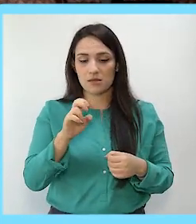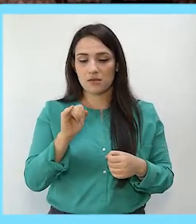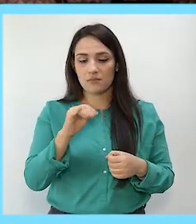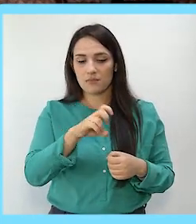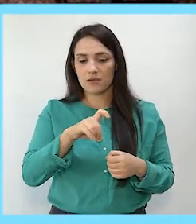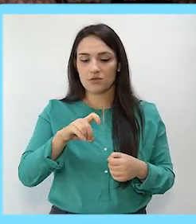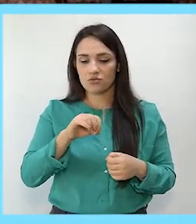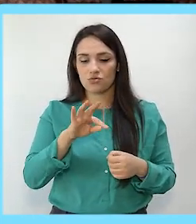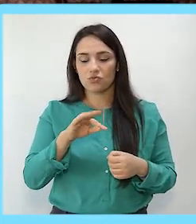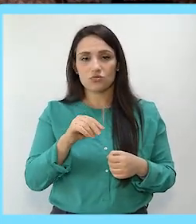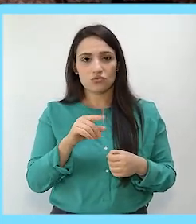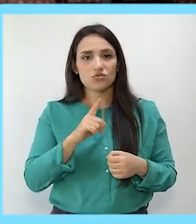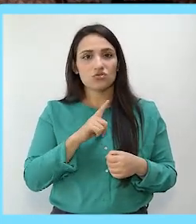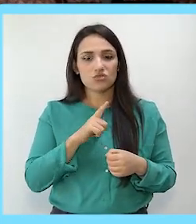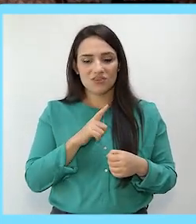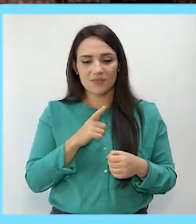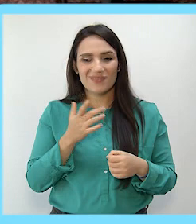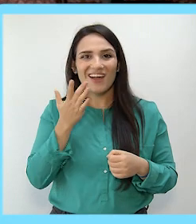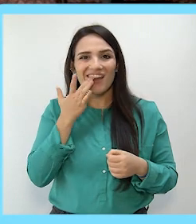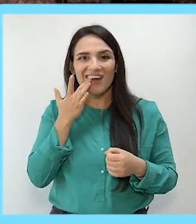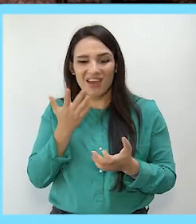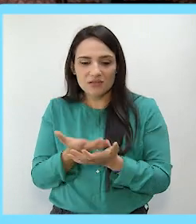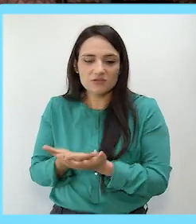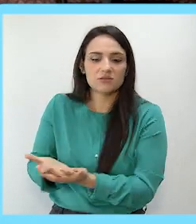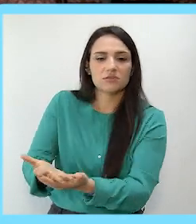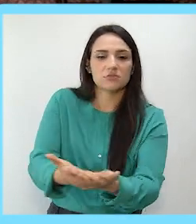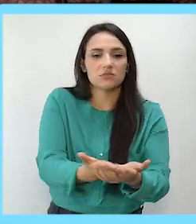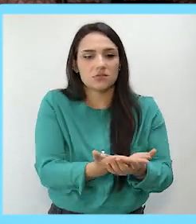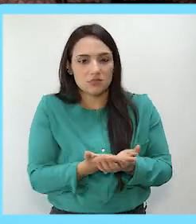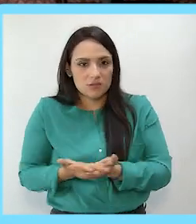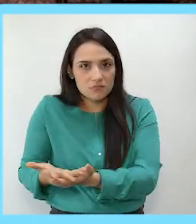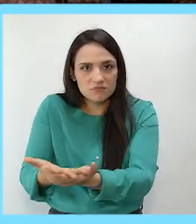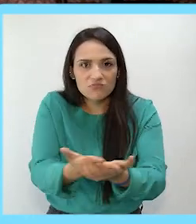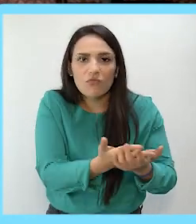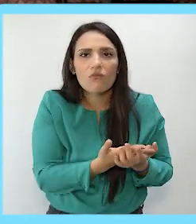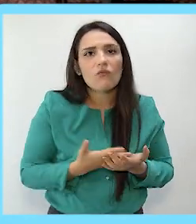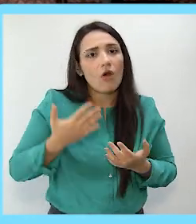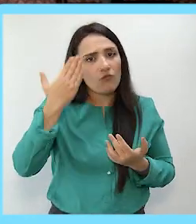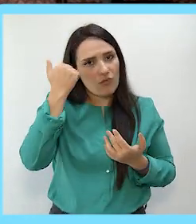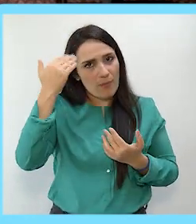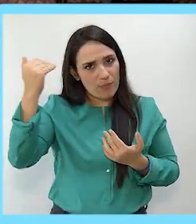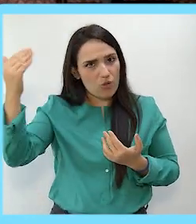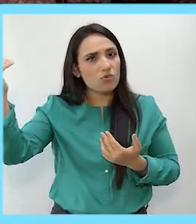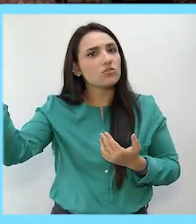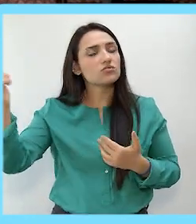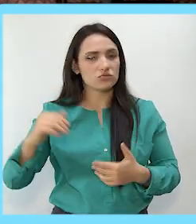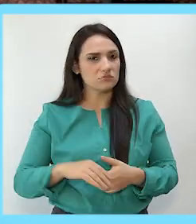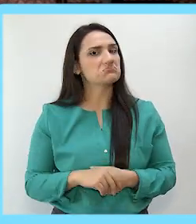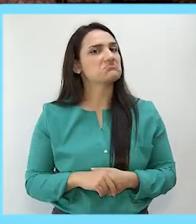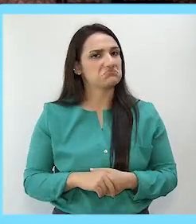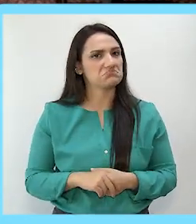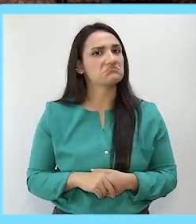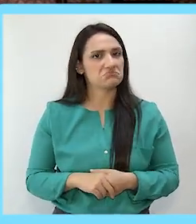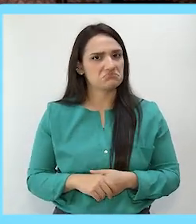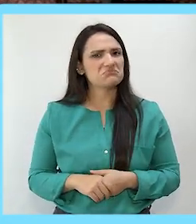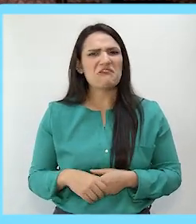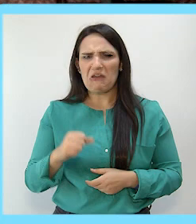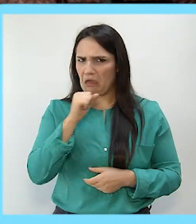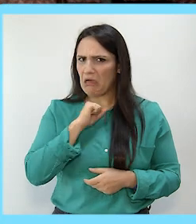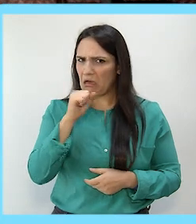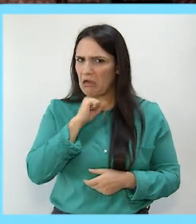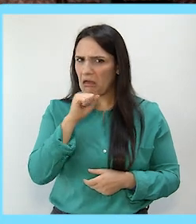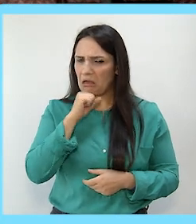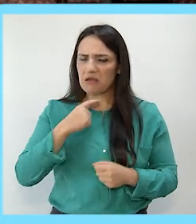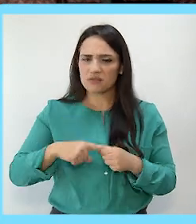porque tinha um garimpo lá, na época do garimpo do Mato Grosso, lá Peixoto foi um grande garimpo. Então, é uma cidade muito